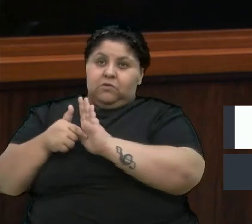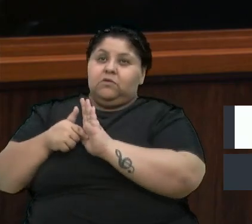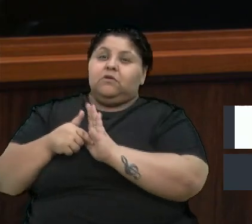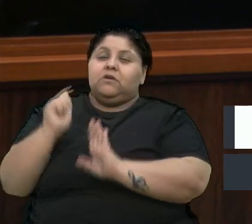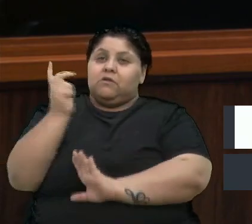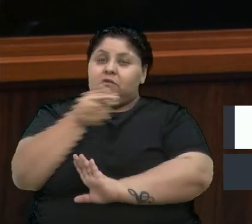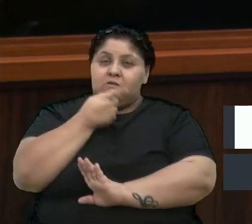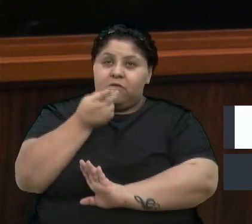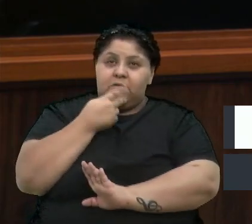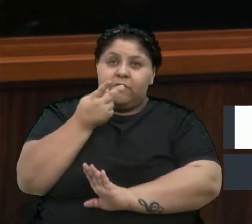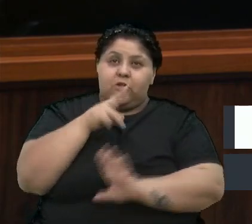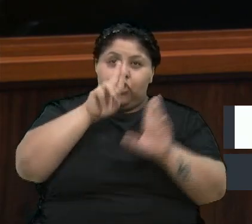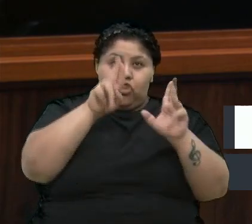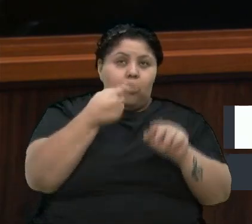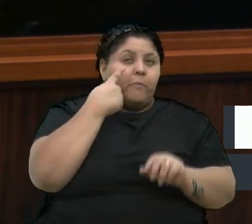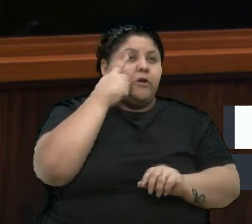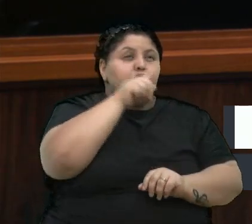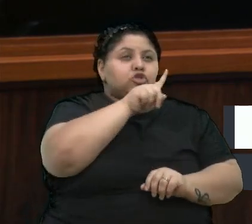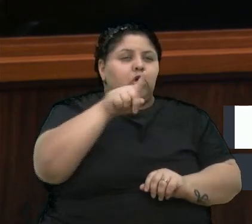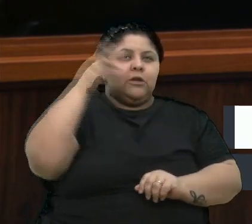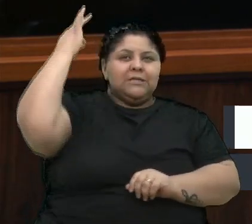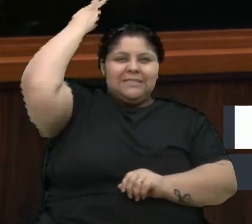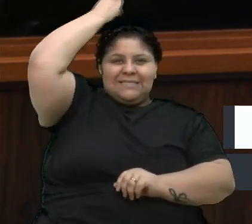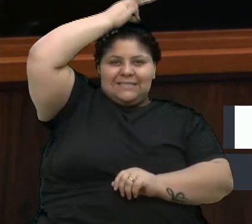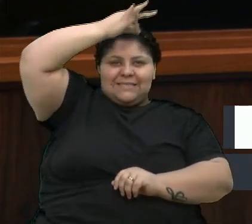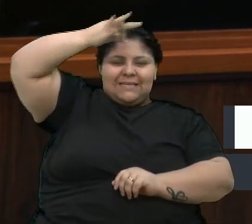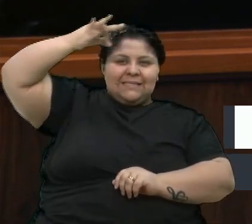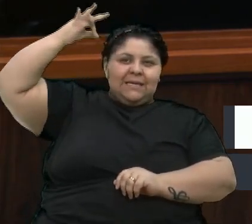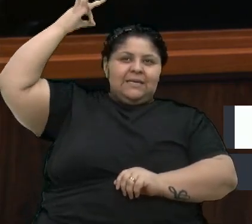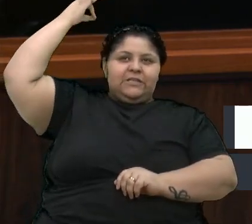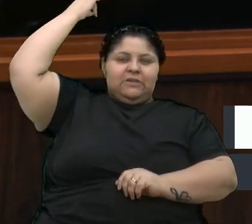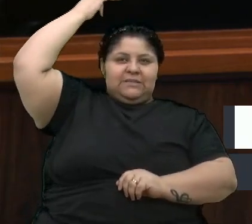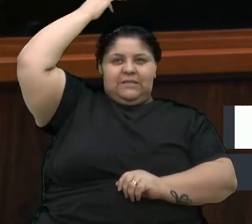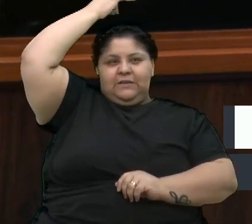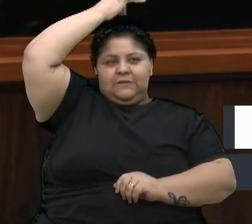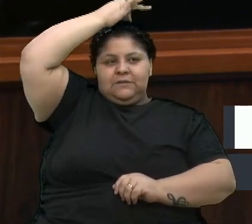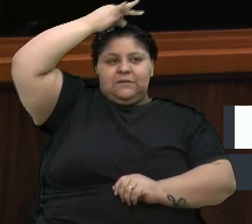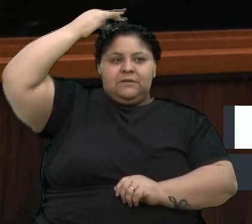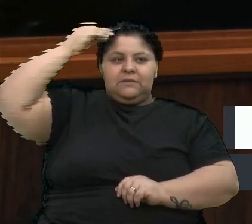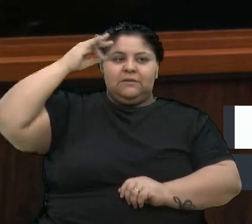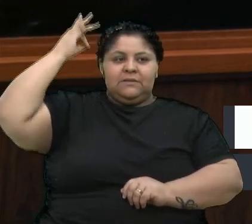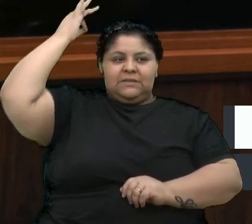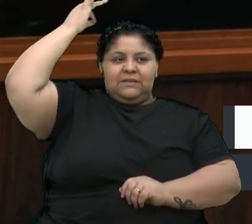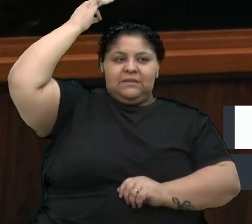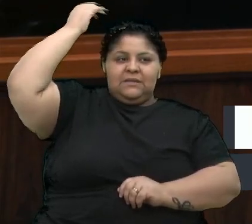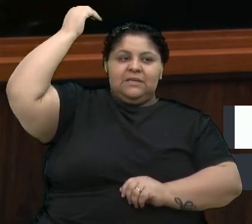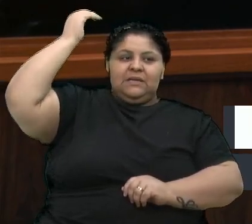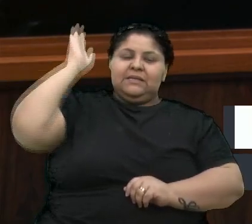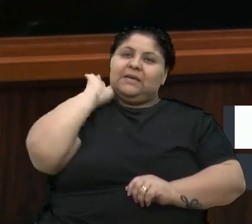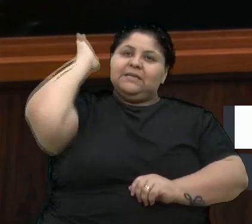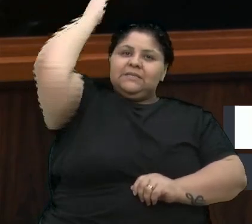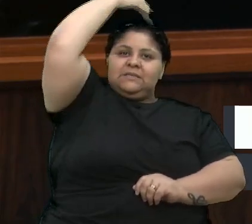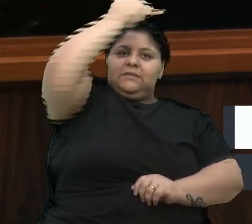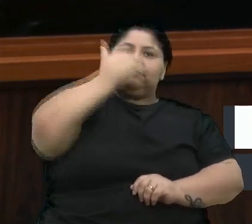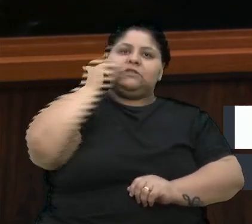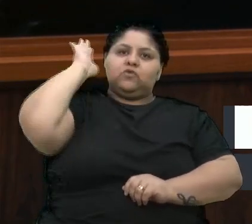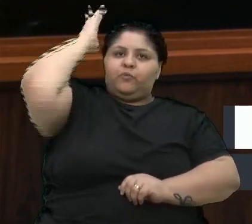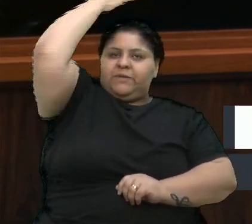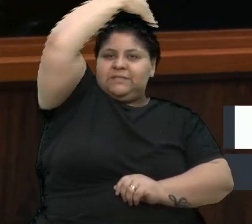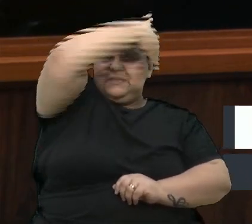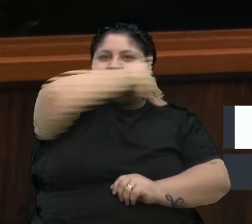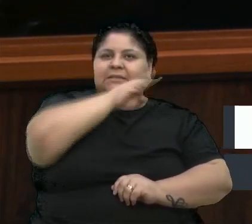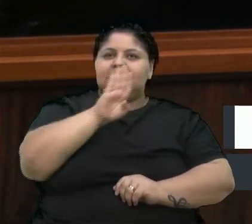Olhos de Santa Bárbara, que é um documentário que fala tem depoimento de pessoas, de familiares, daquele